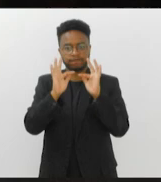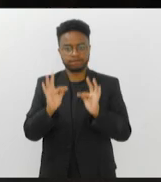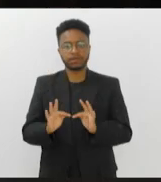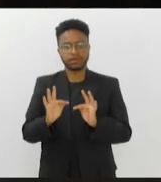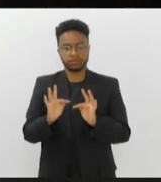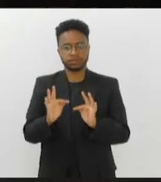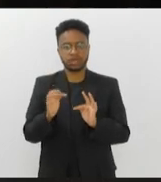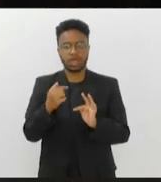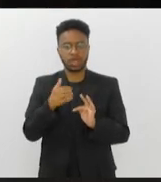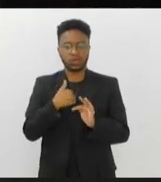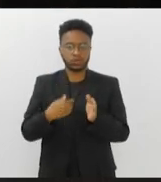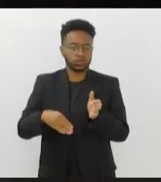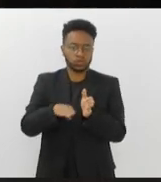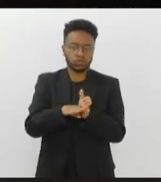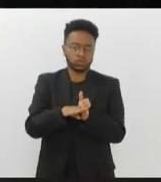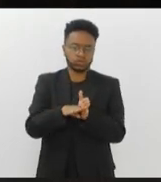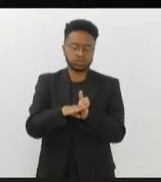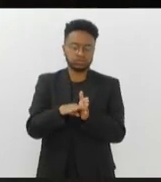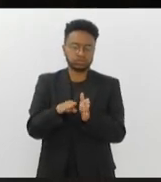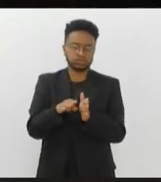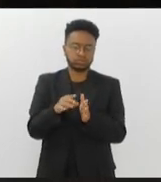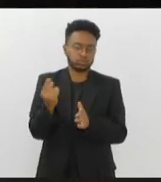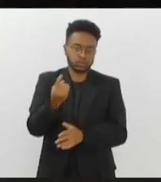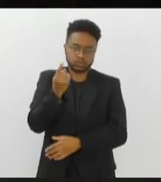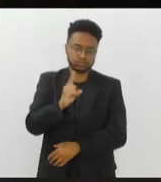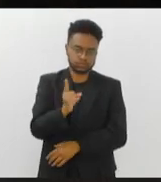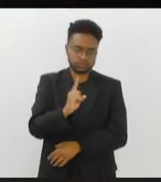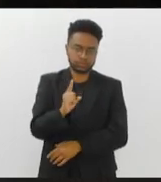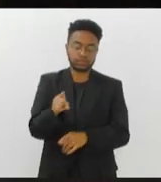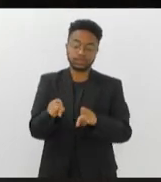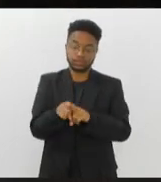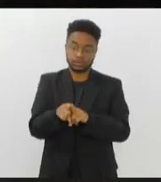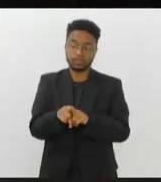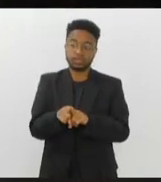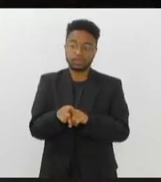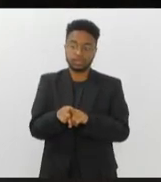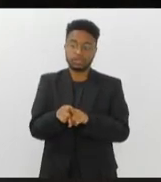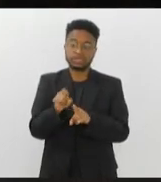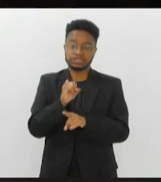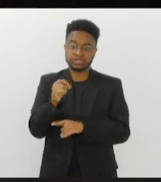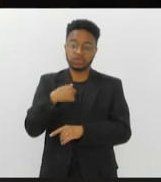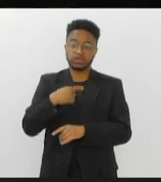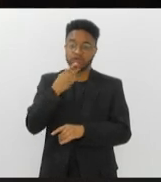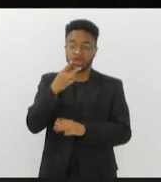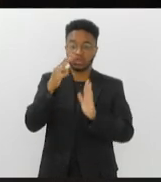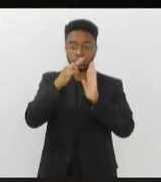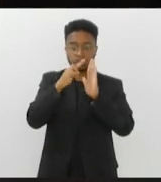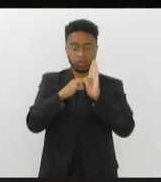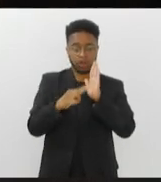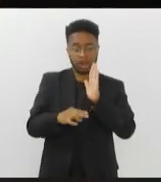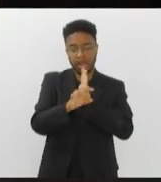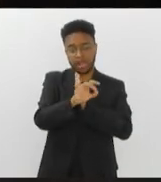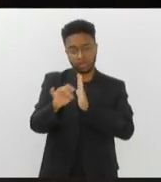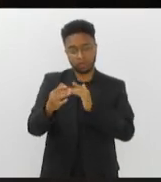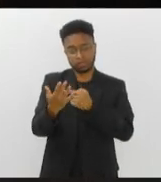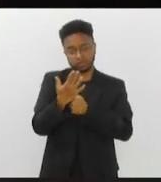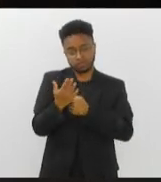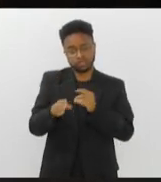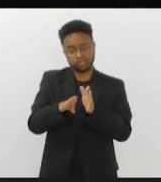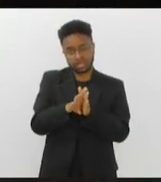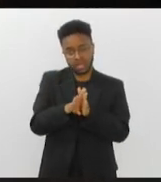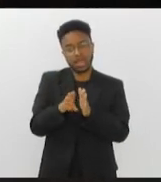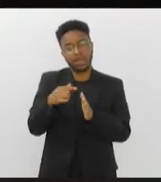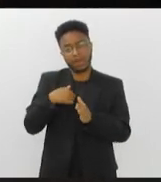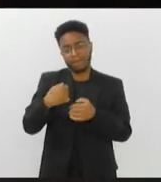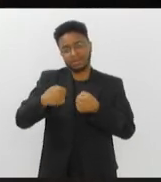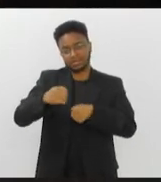Não cheguei até aqui sozinho, e se fosse enumerar todos aqueles que me ajudaram a chegar até aqui, eu precisaria muito mais do que